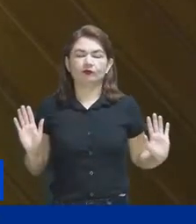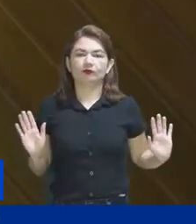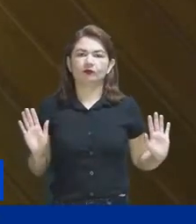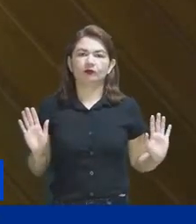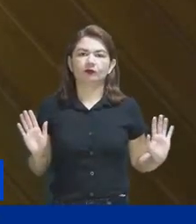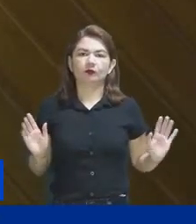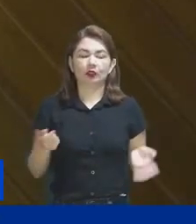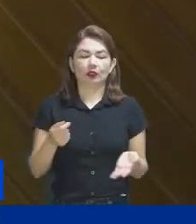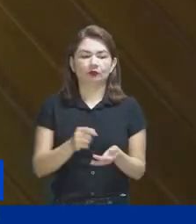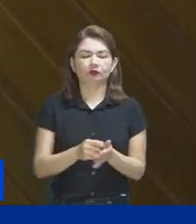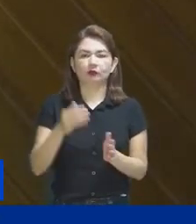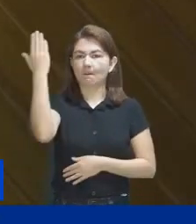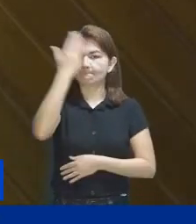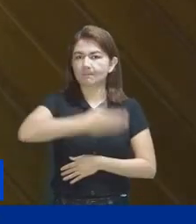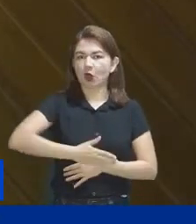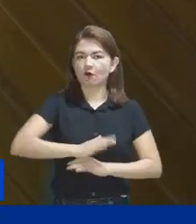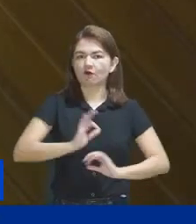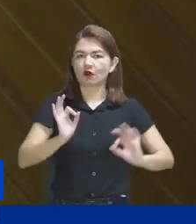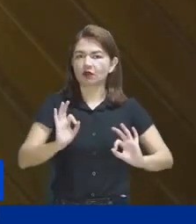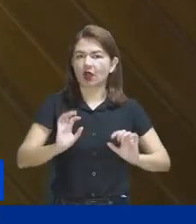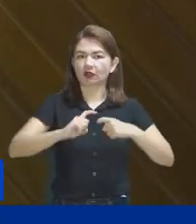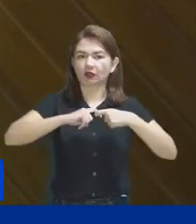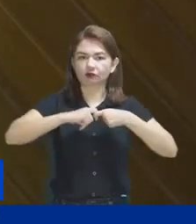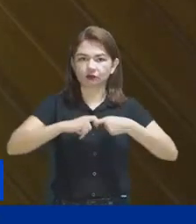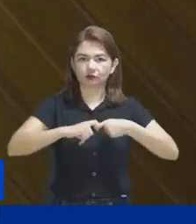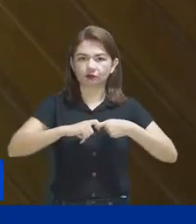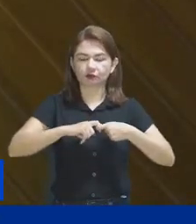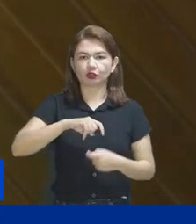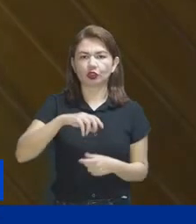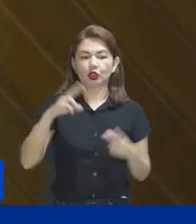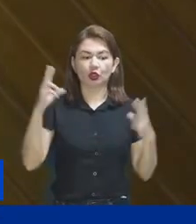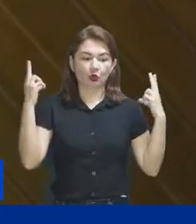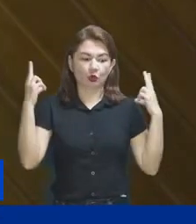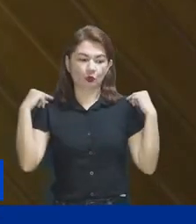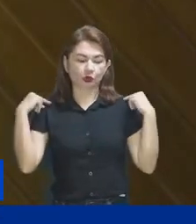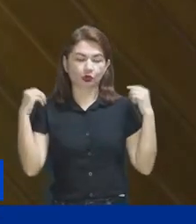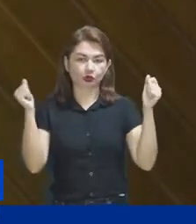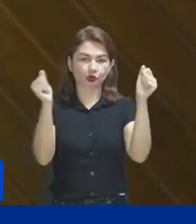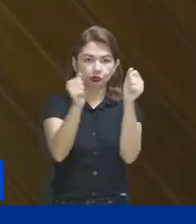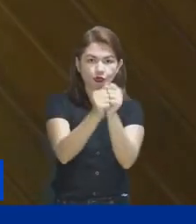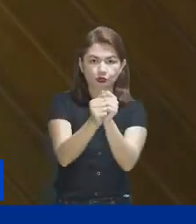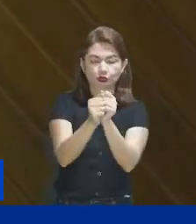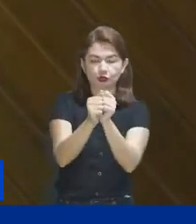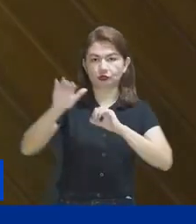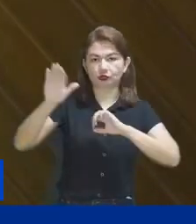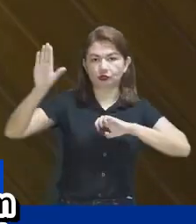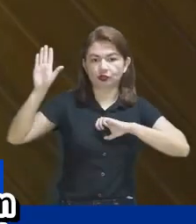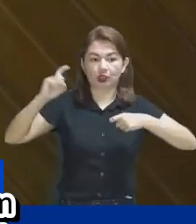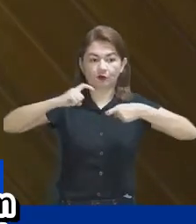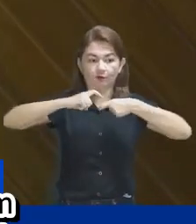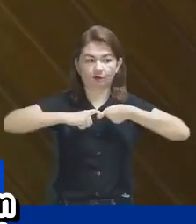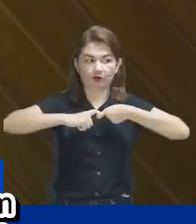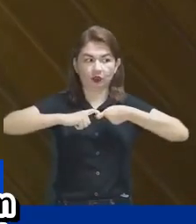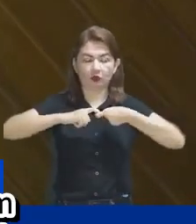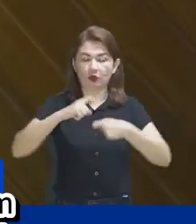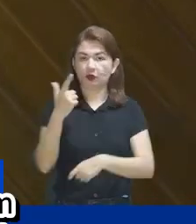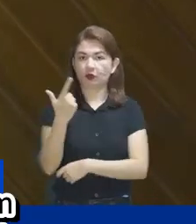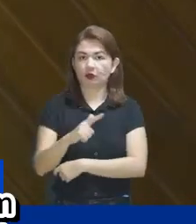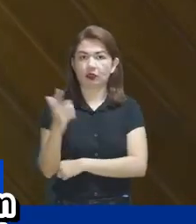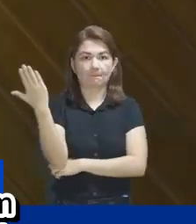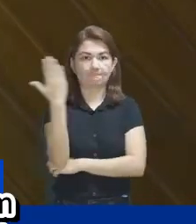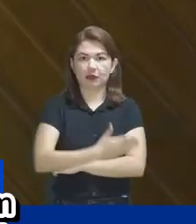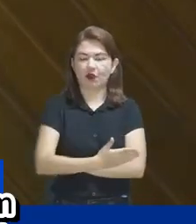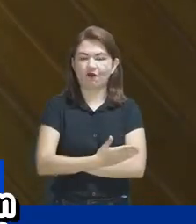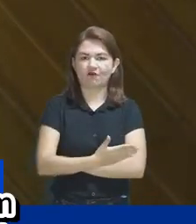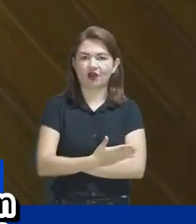de comprovação do vínculo de João Diomedes para com esse candidato. Não houve aqui, por parte